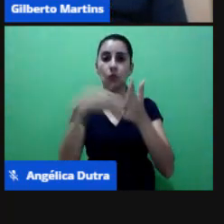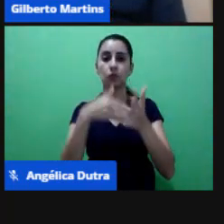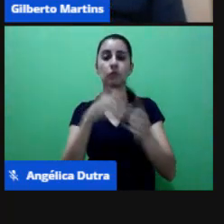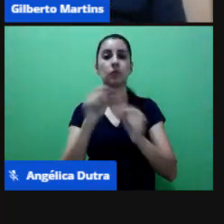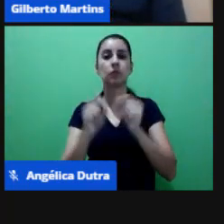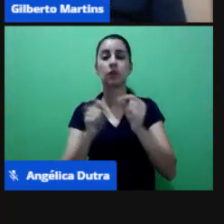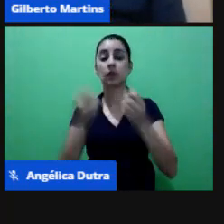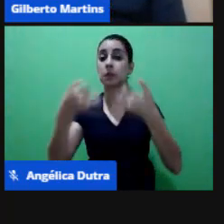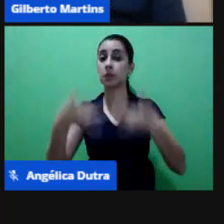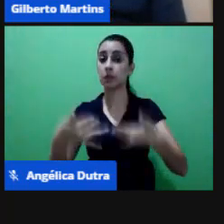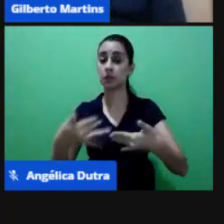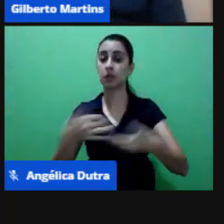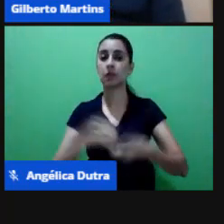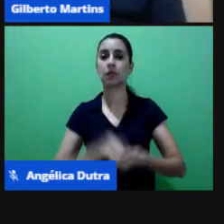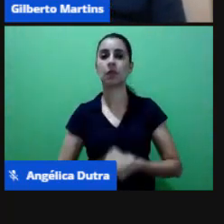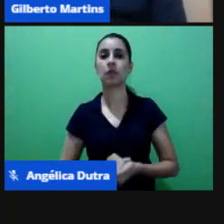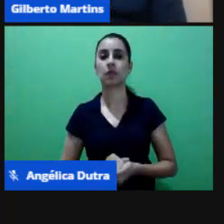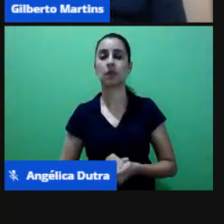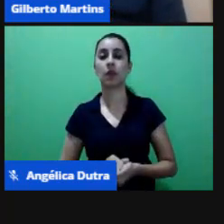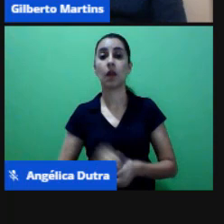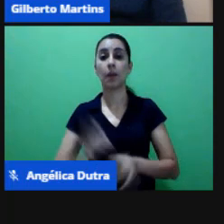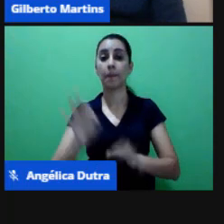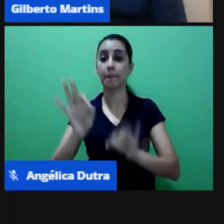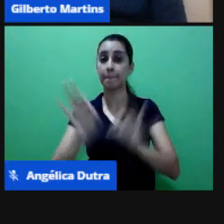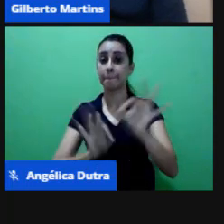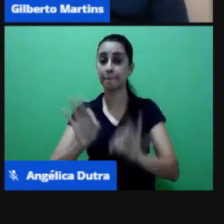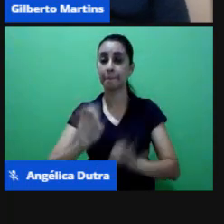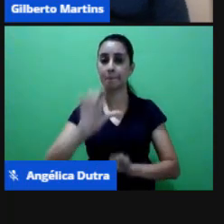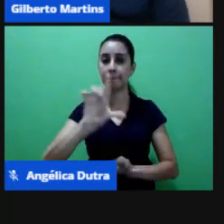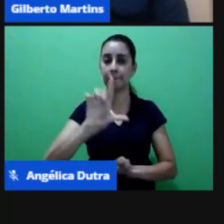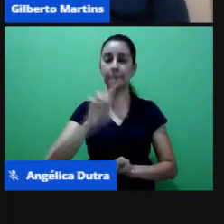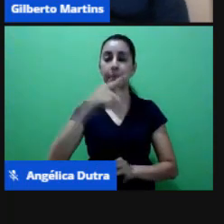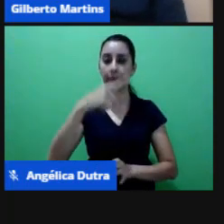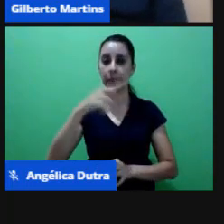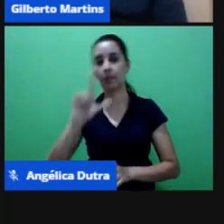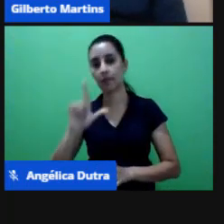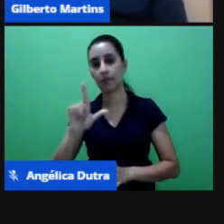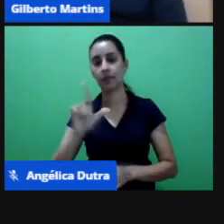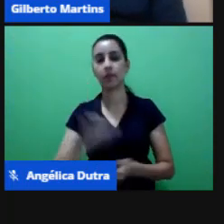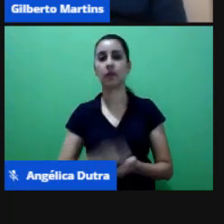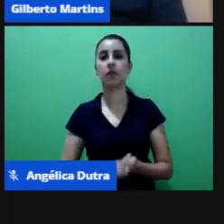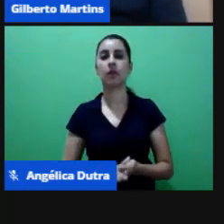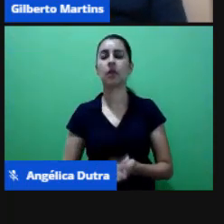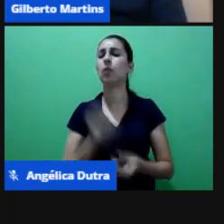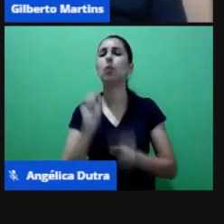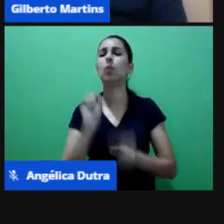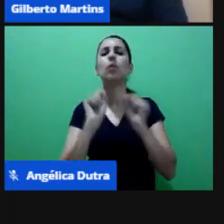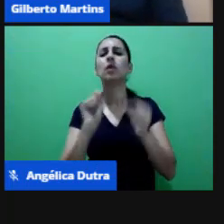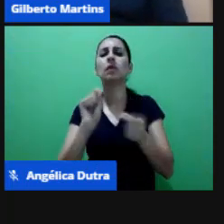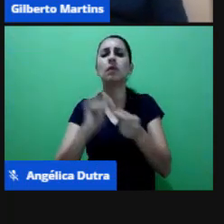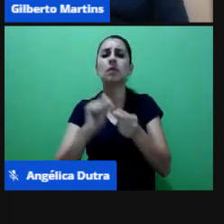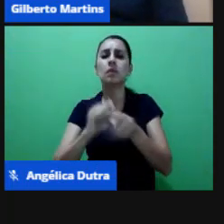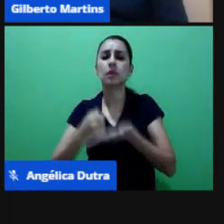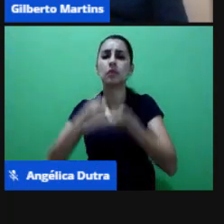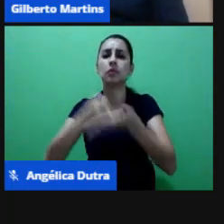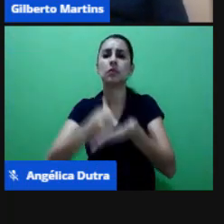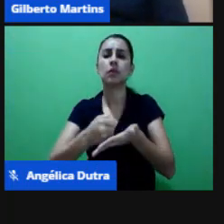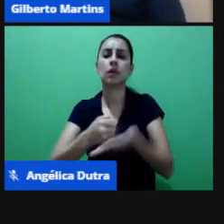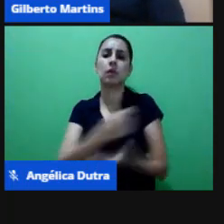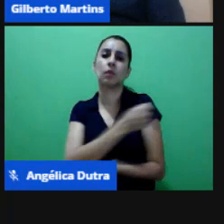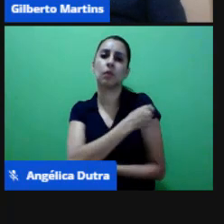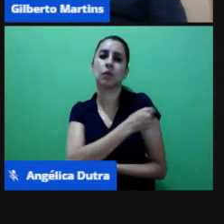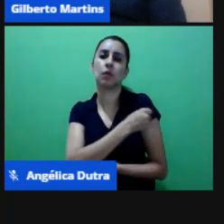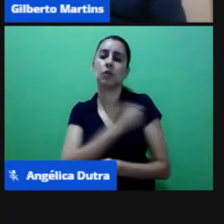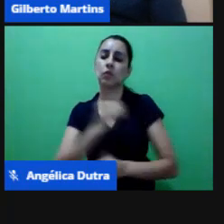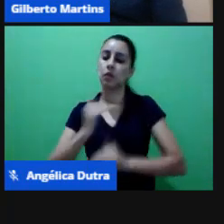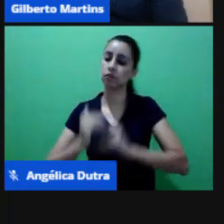o seguinte: planejamento de ações para a recuperação de aprendizagem. Então, você,